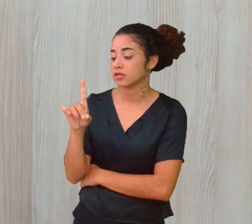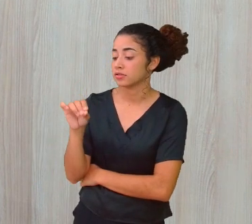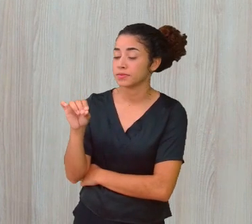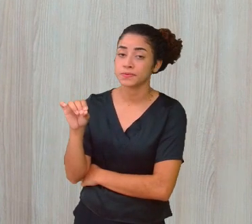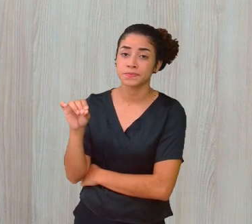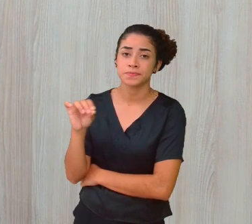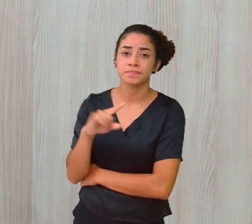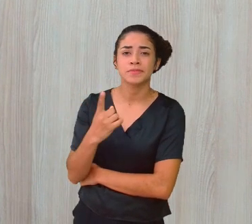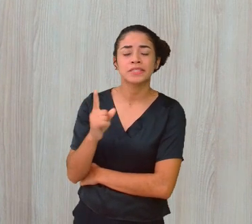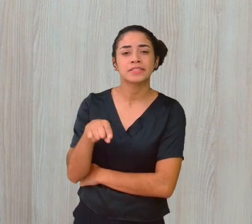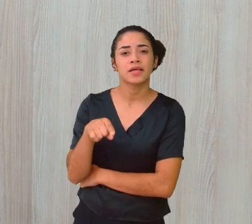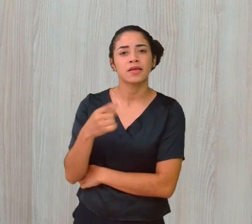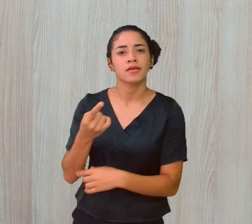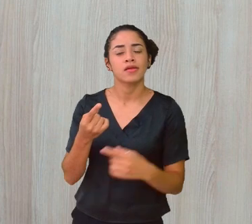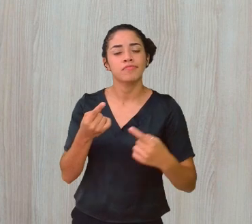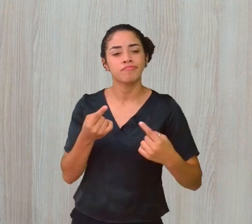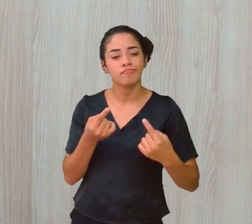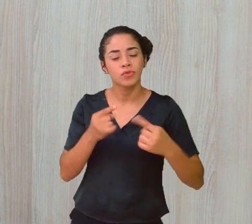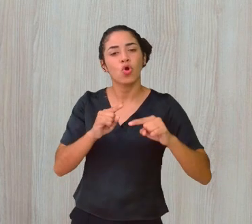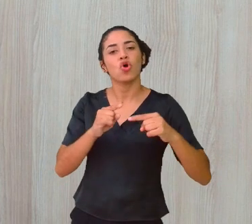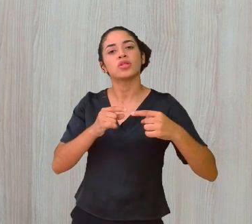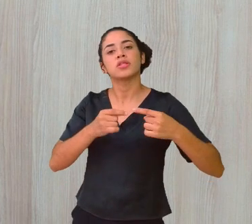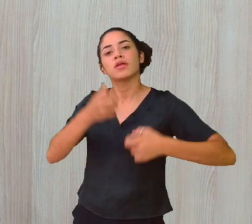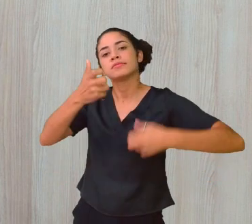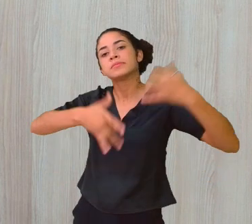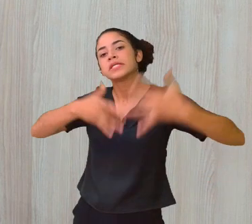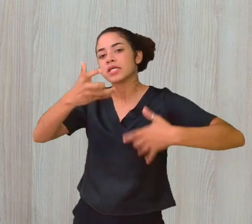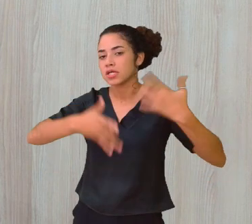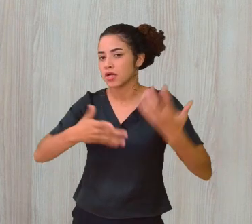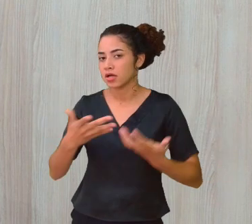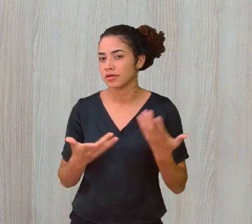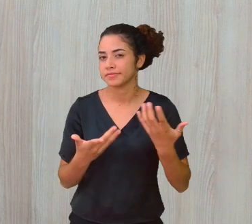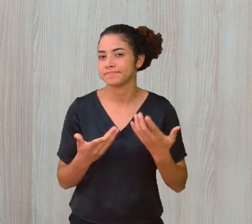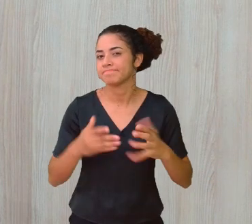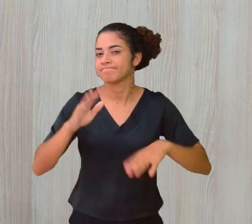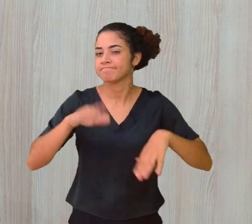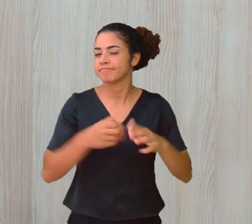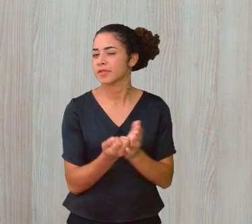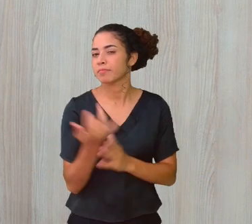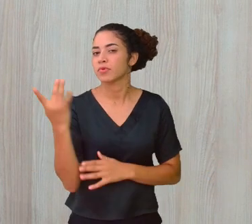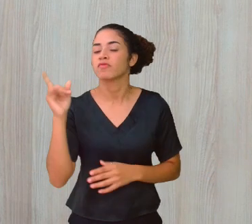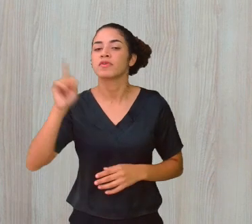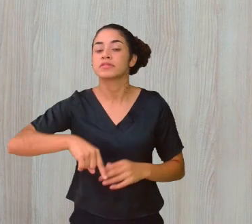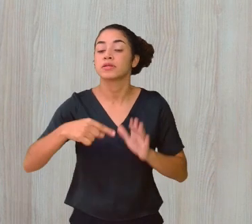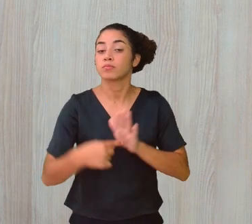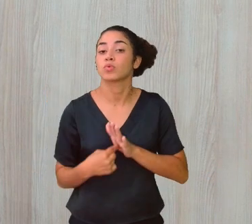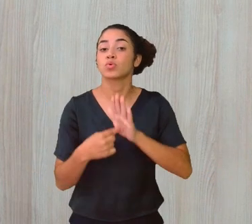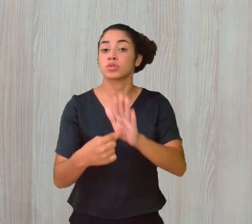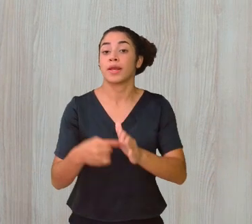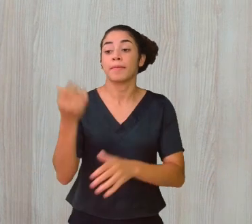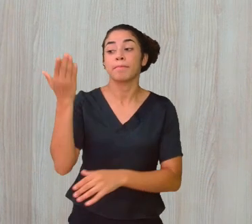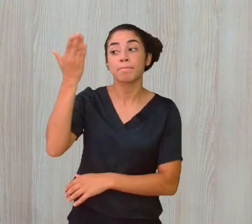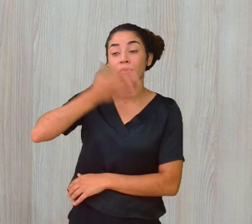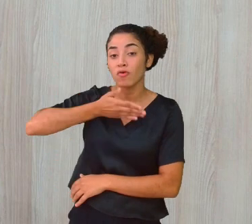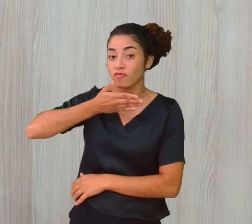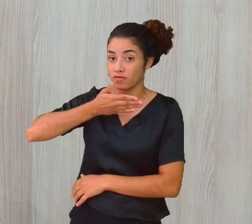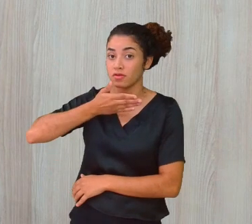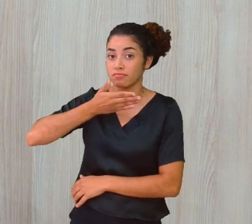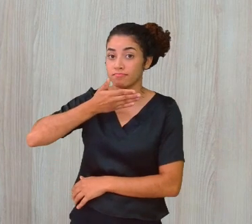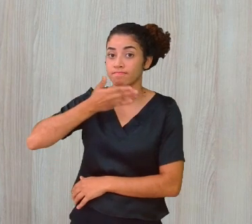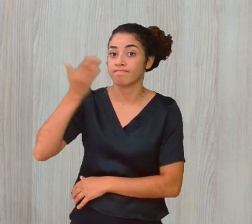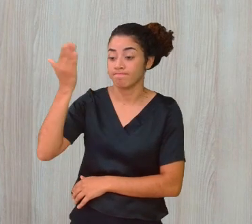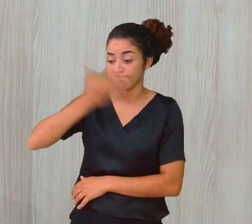é contra-argumentar. E esse contra-argumento muitas vezes vai ser em mostrar com provas,